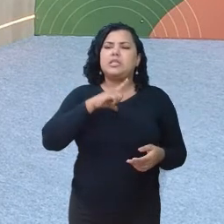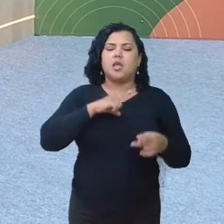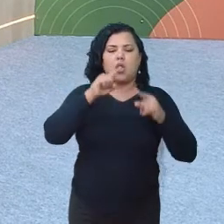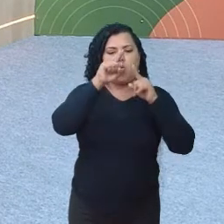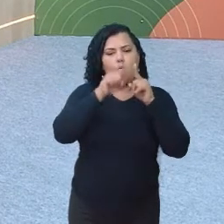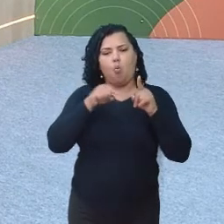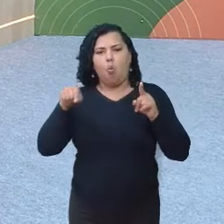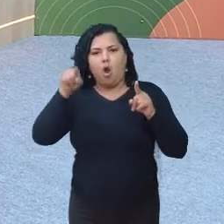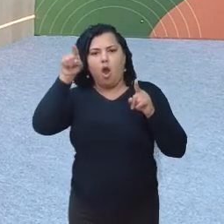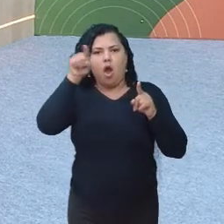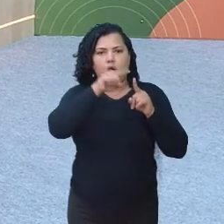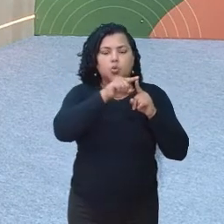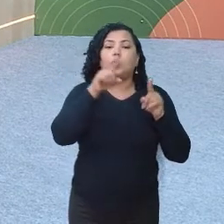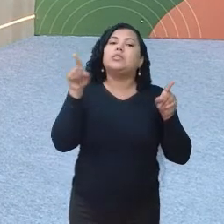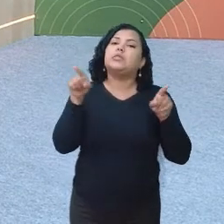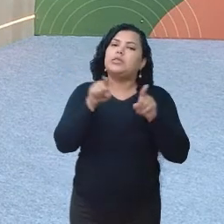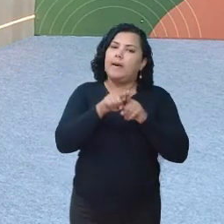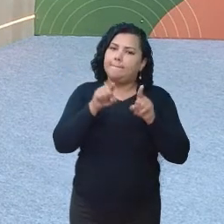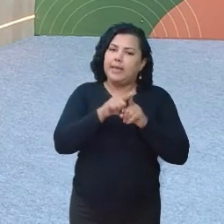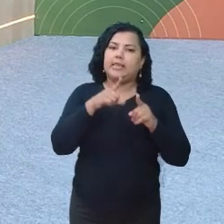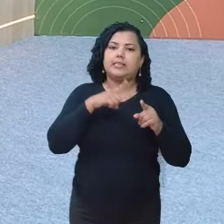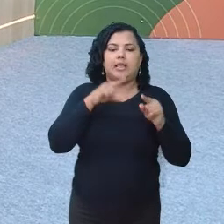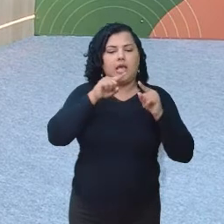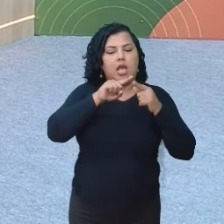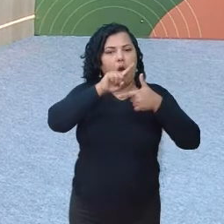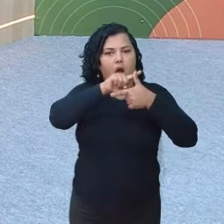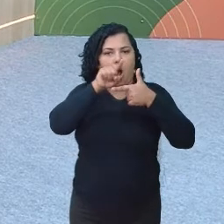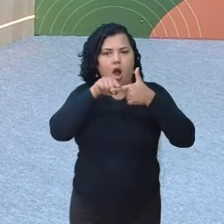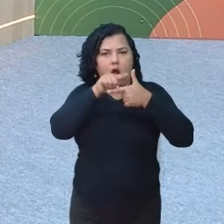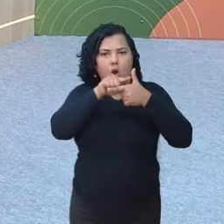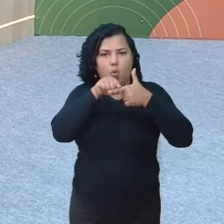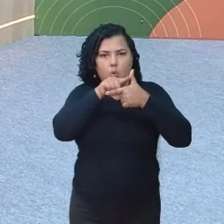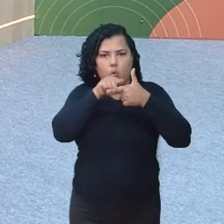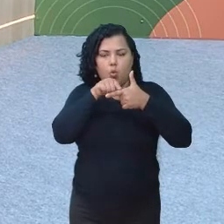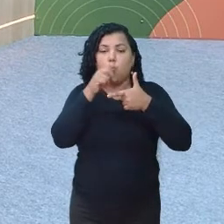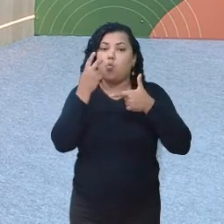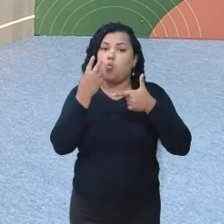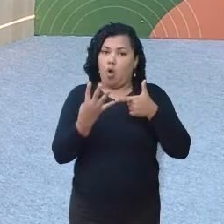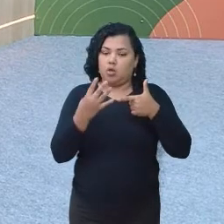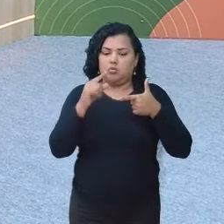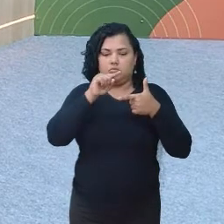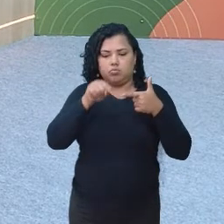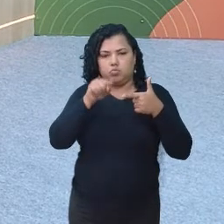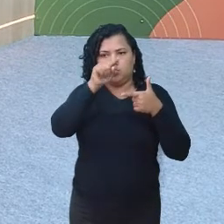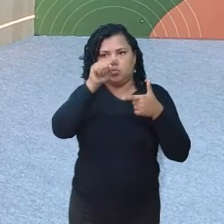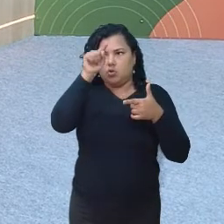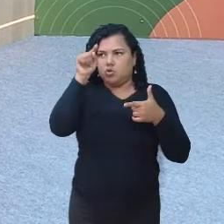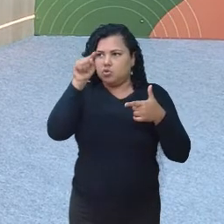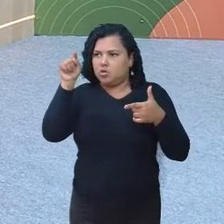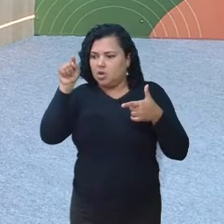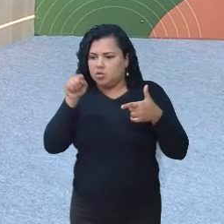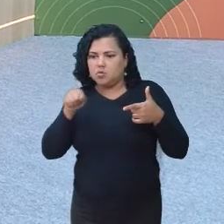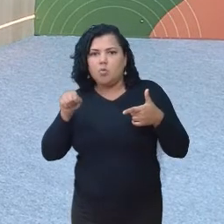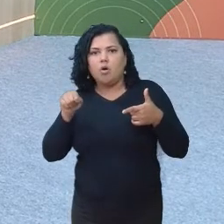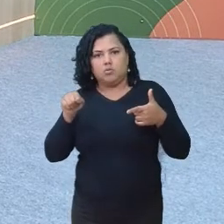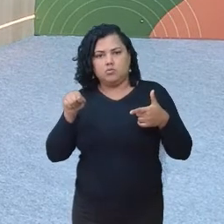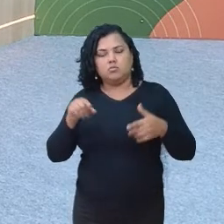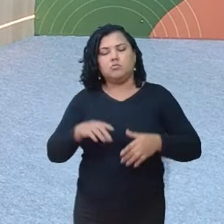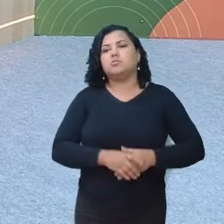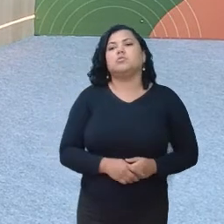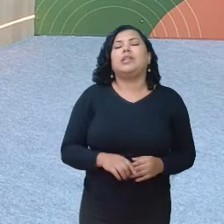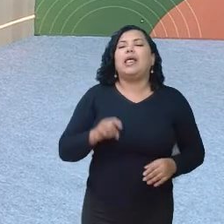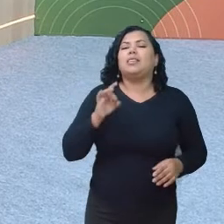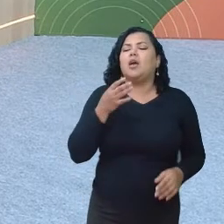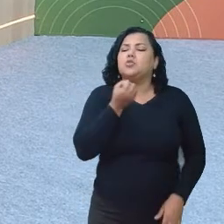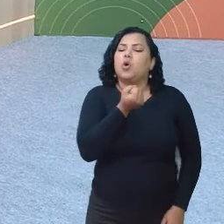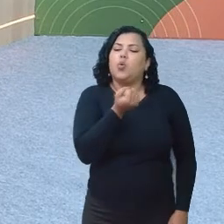certo? Então, essa representação angular dessas figuras, a gente vai perceber que não é simplesmente o